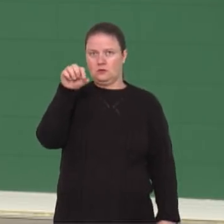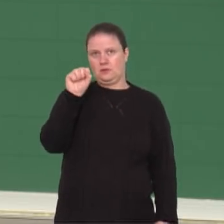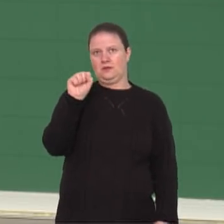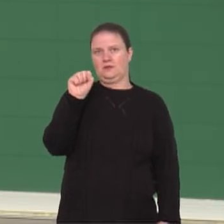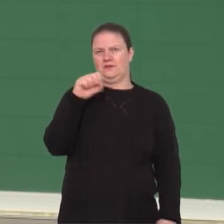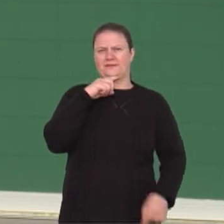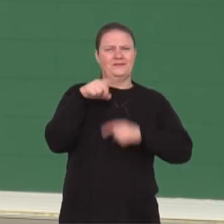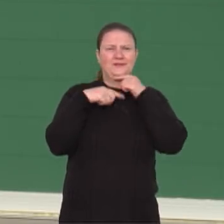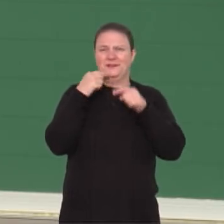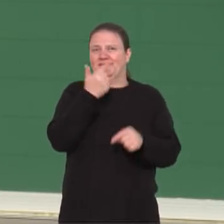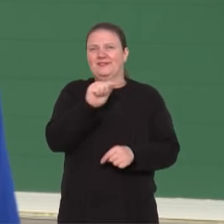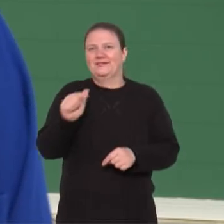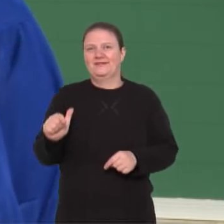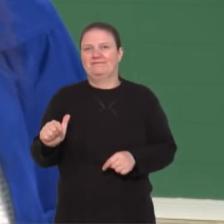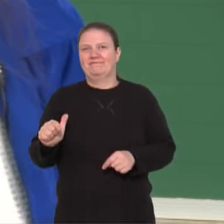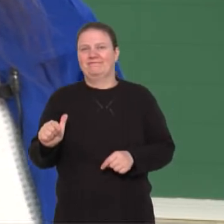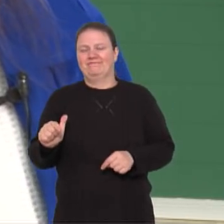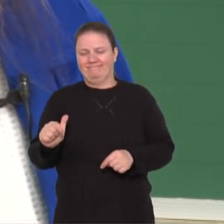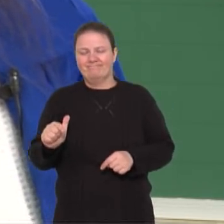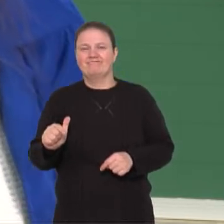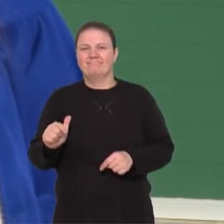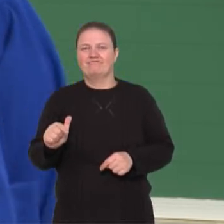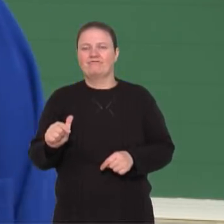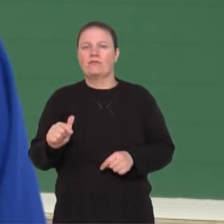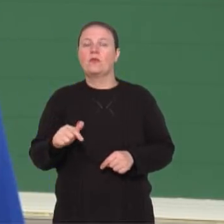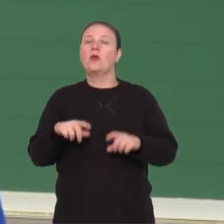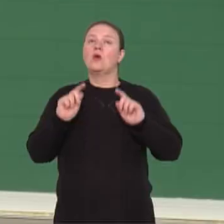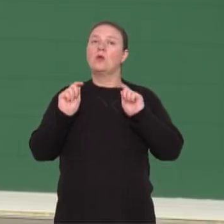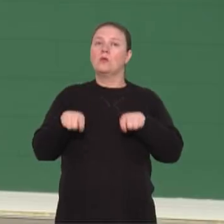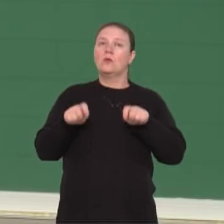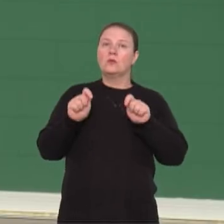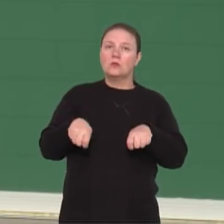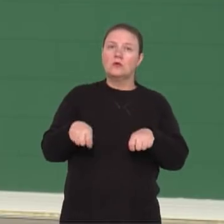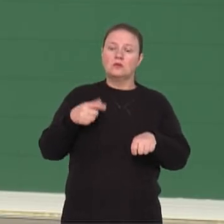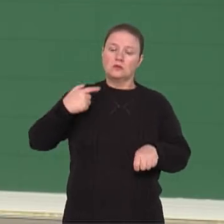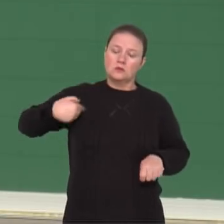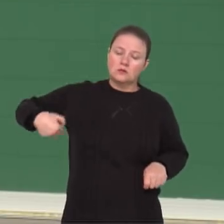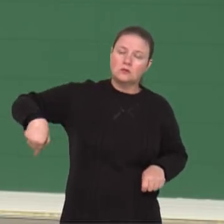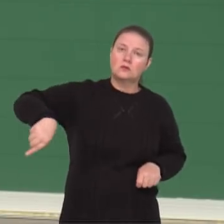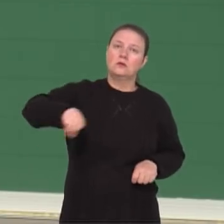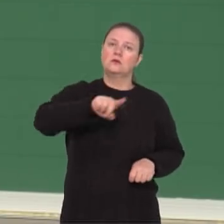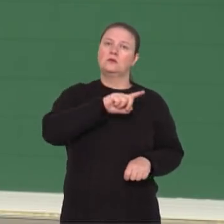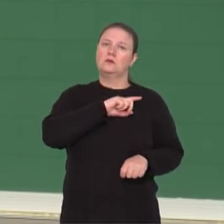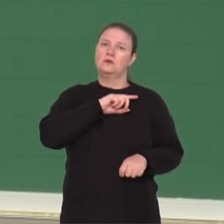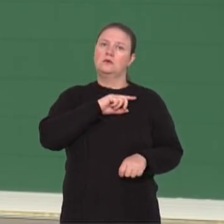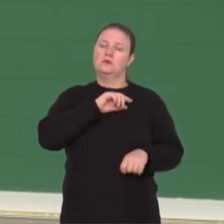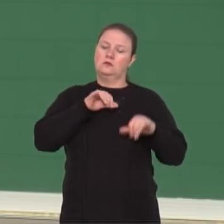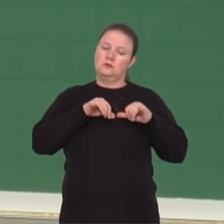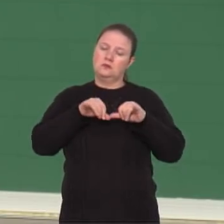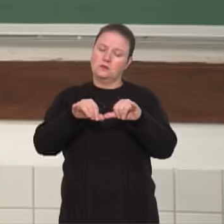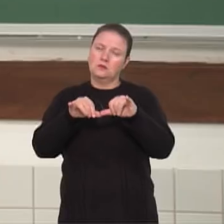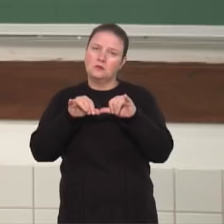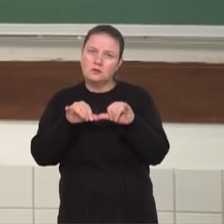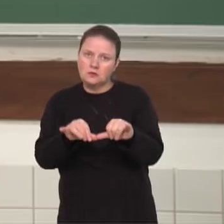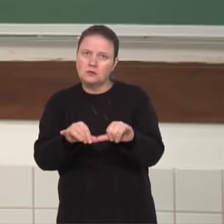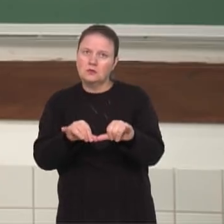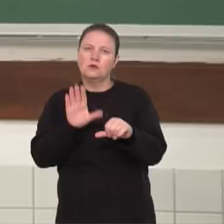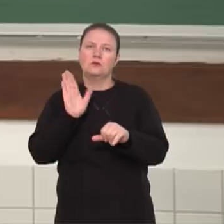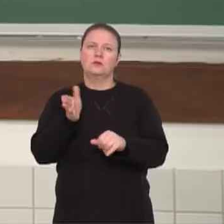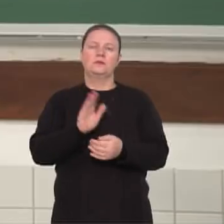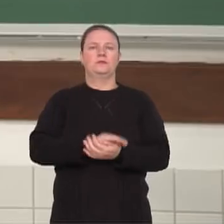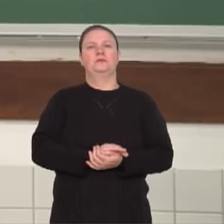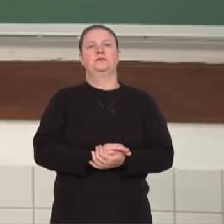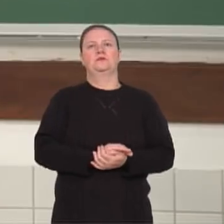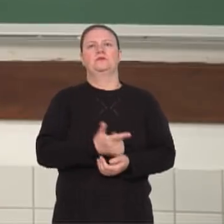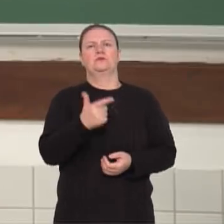dúvida. Só pode ser o eu, no fui ao supermercado, e só pode ser o nós, no fomos ao supermercado. Agora, já